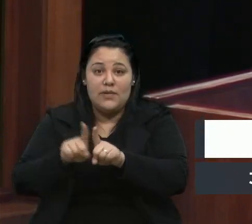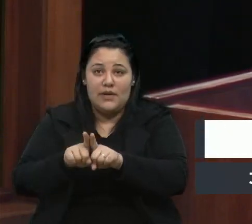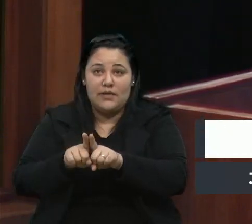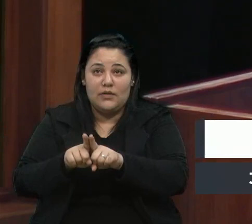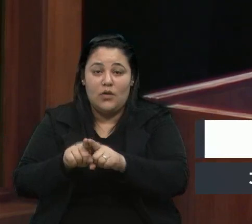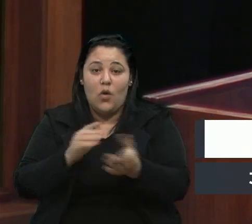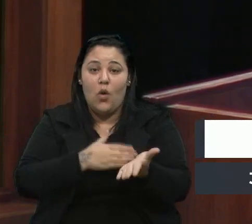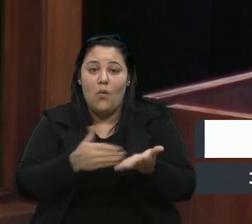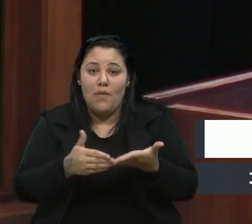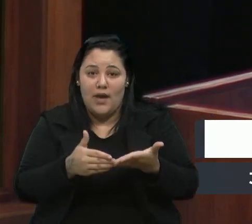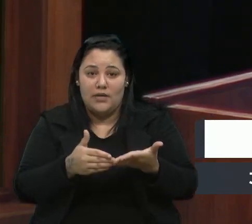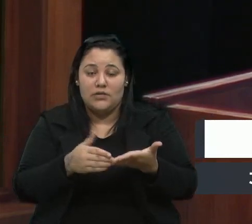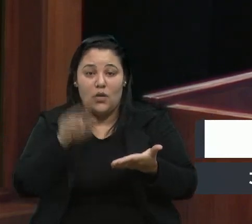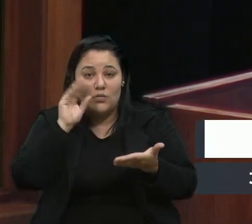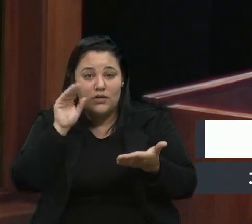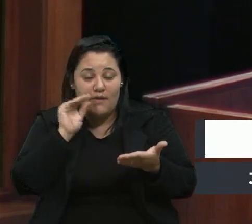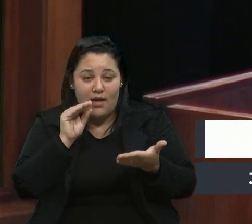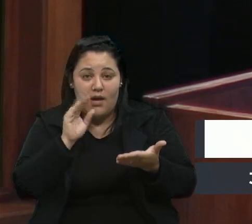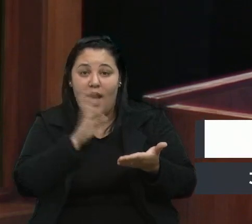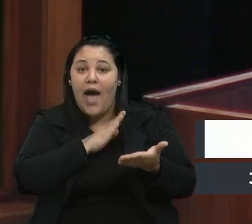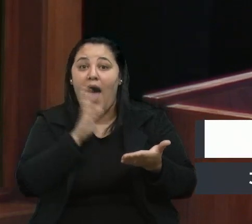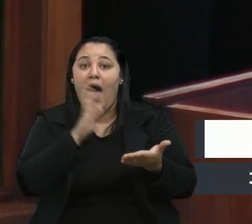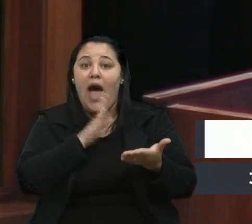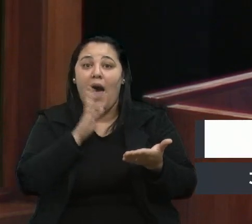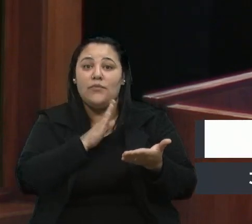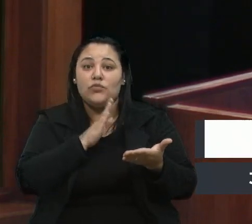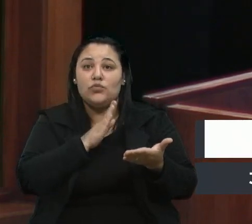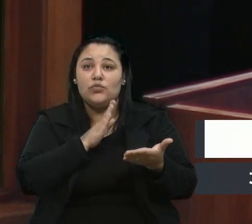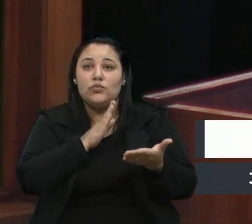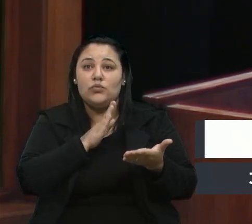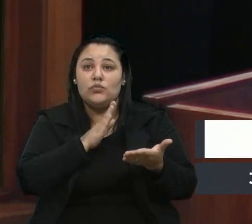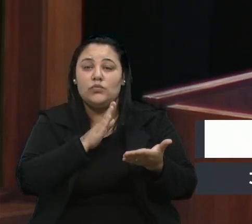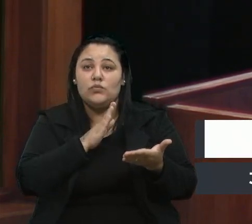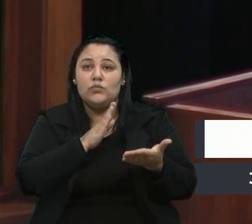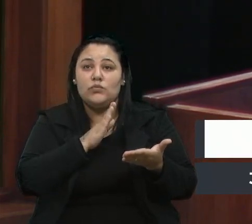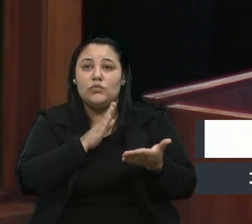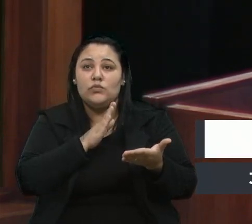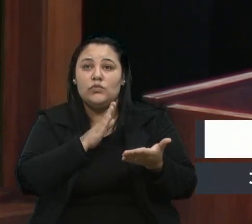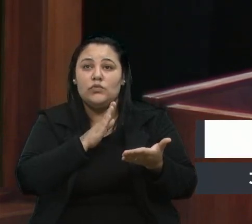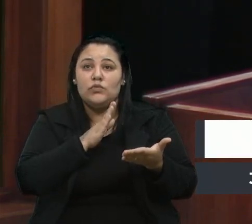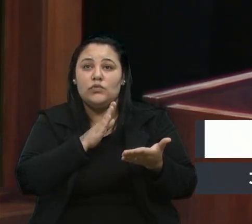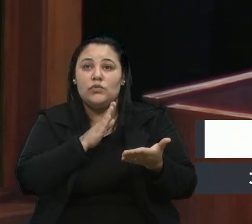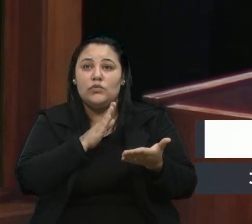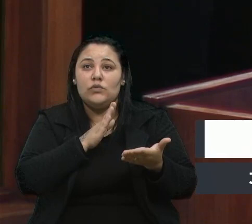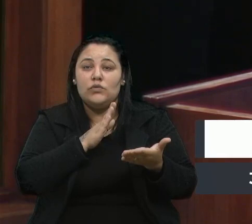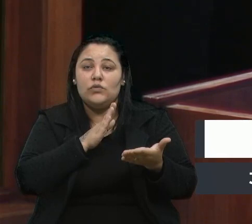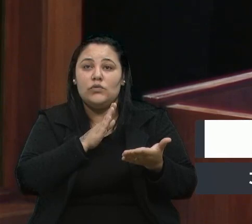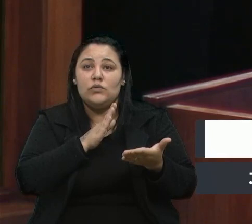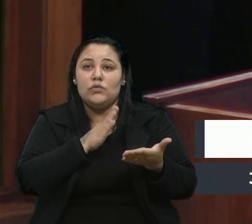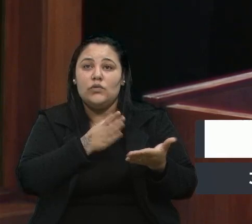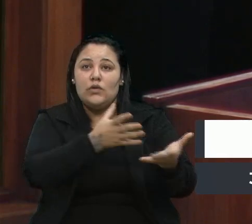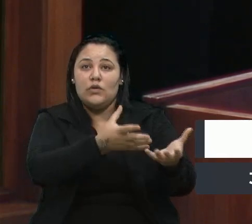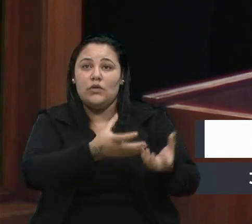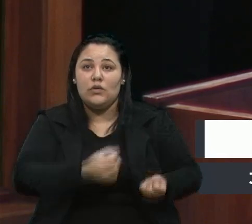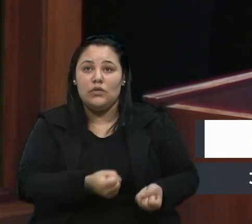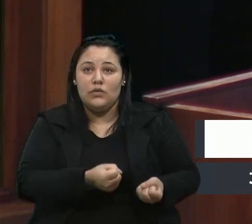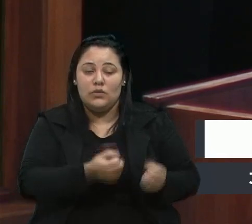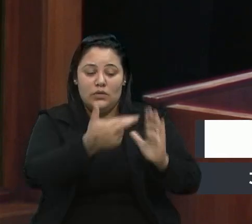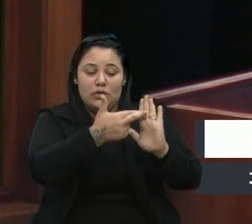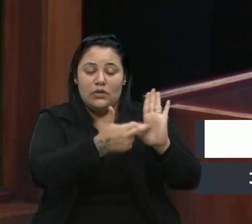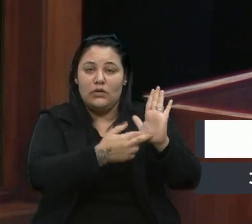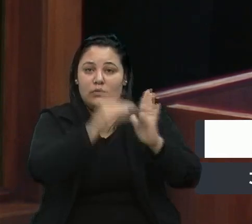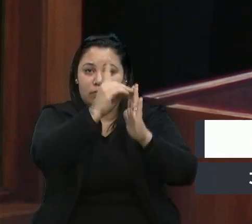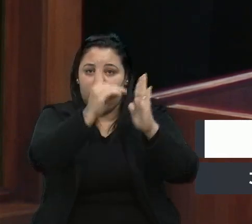observar imediatamente e independentemente a adesão formal das diretrizes do Decreto